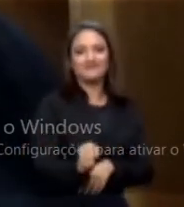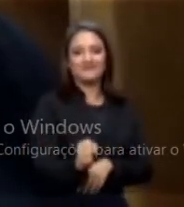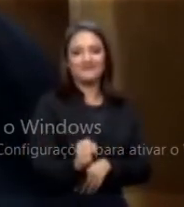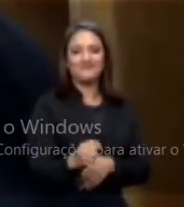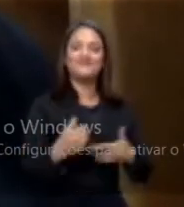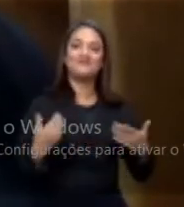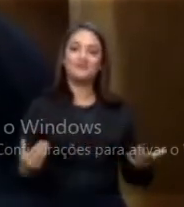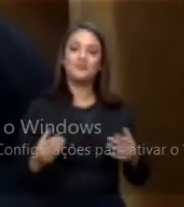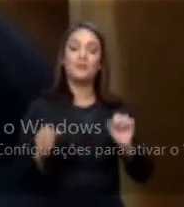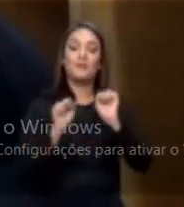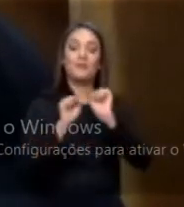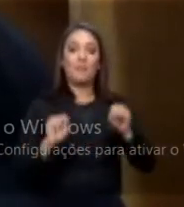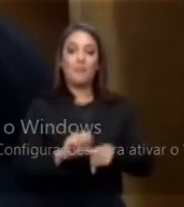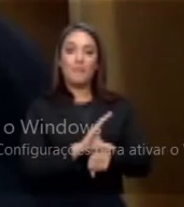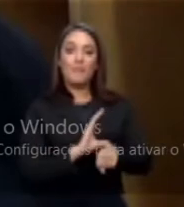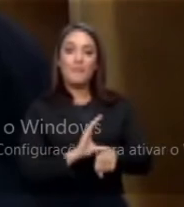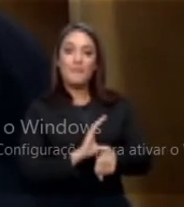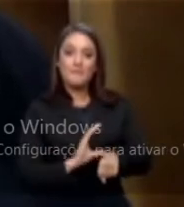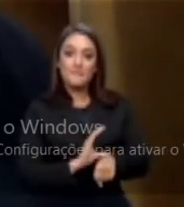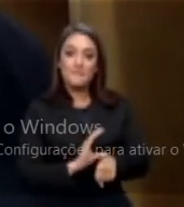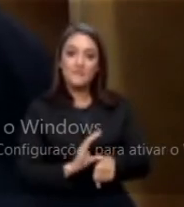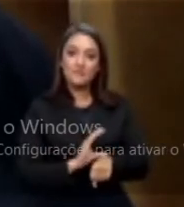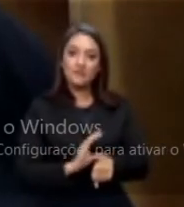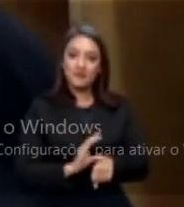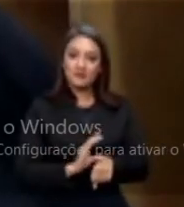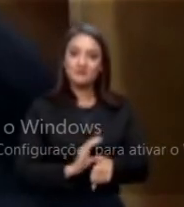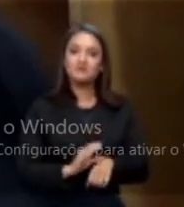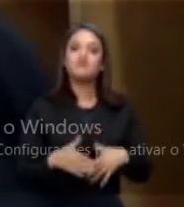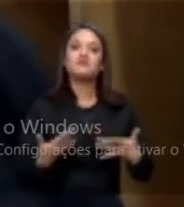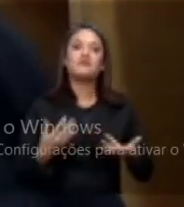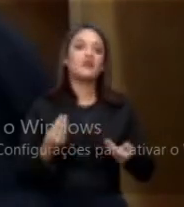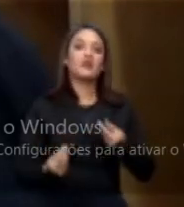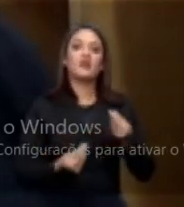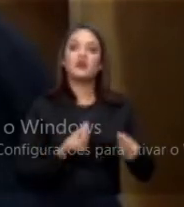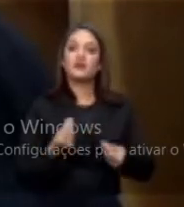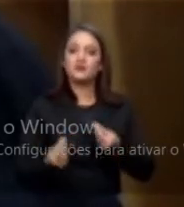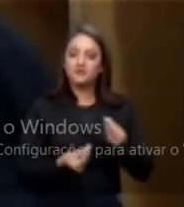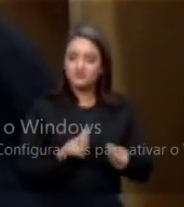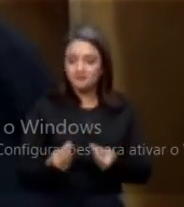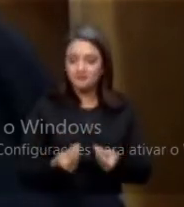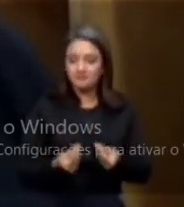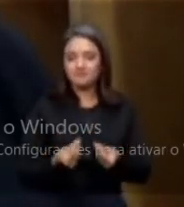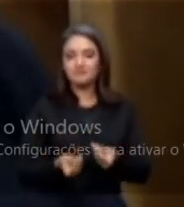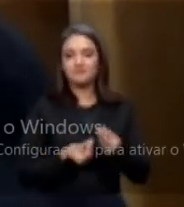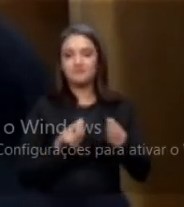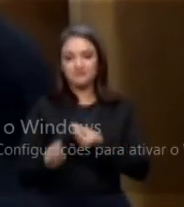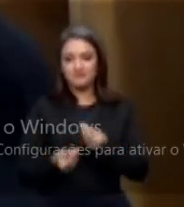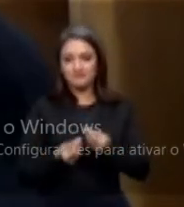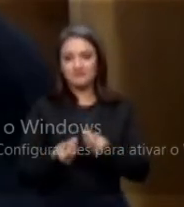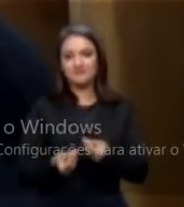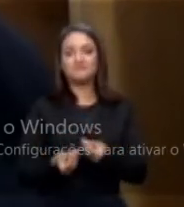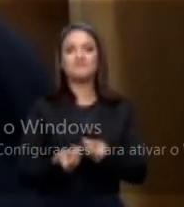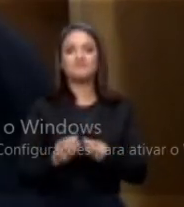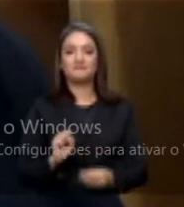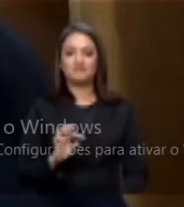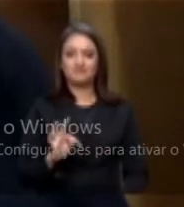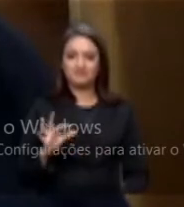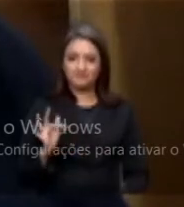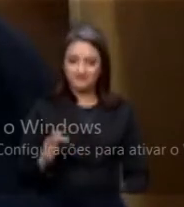sistema constitucional, a maneira pela qual a Corte se faz permeável àquilo que a